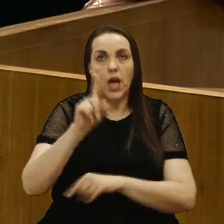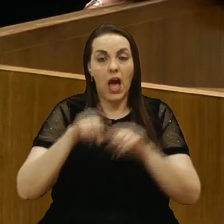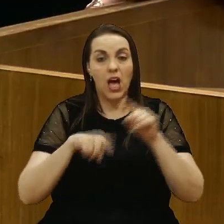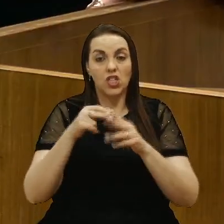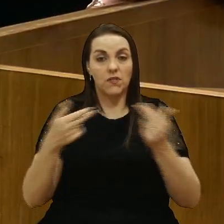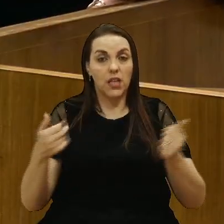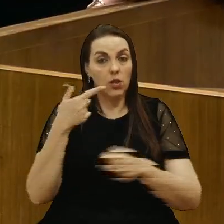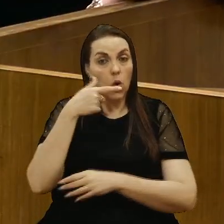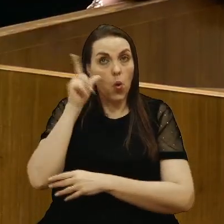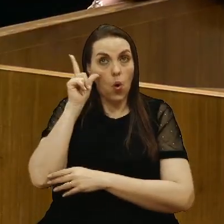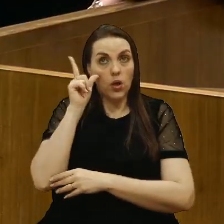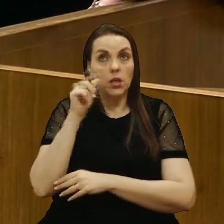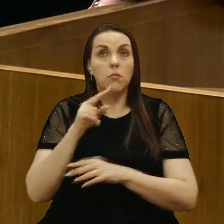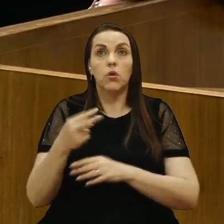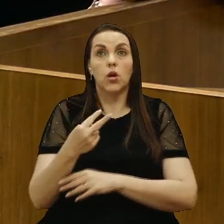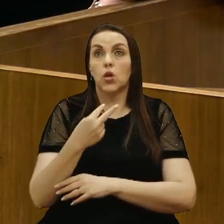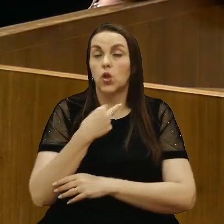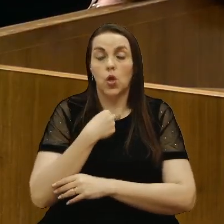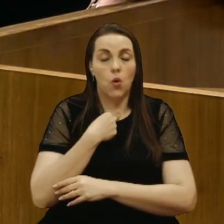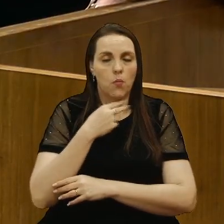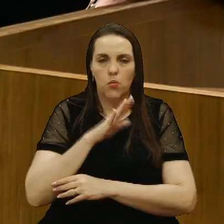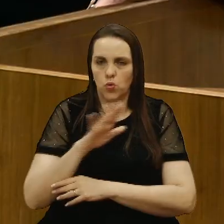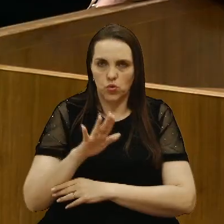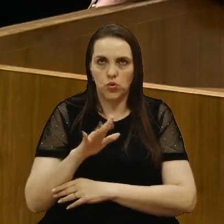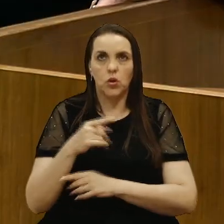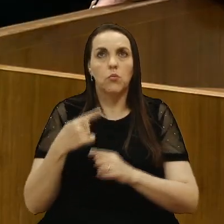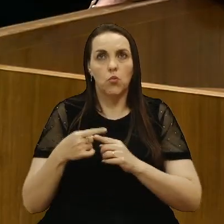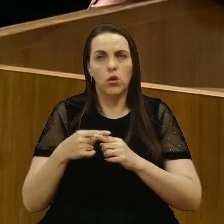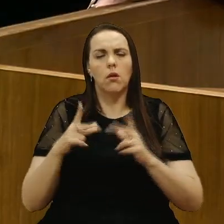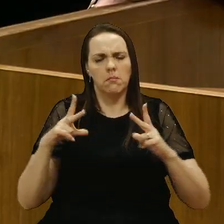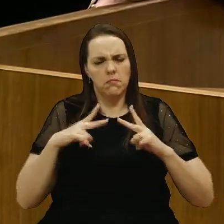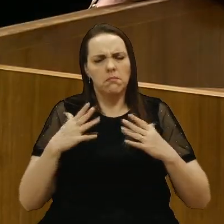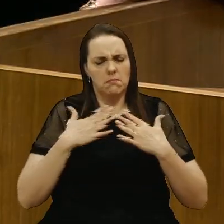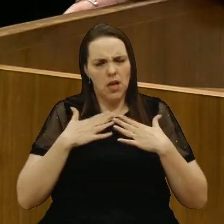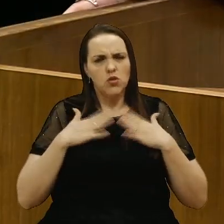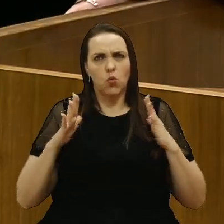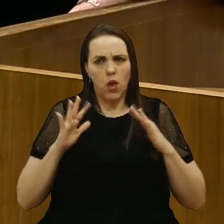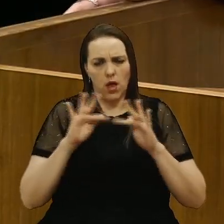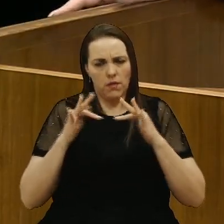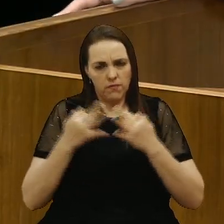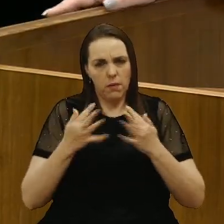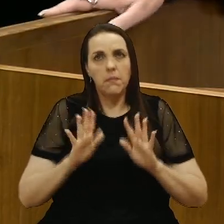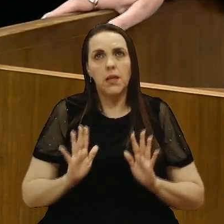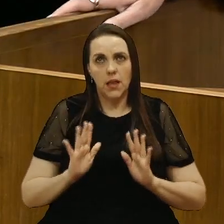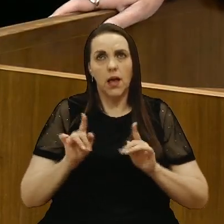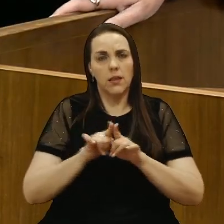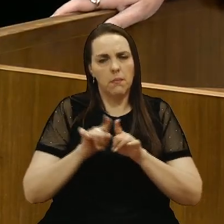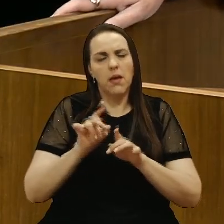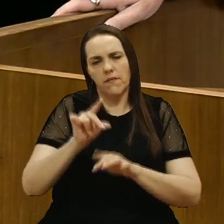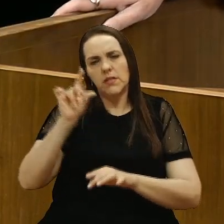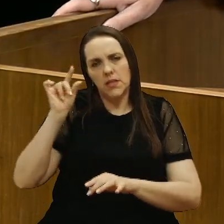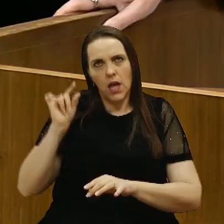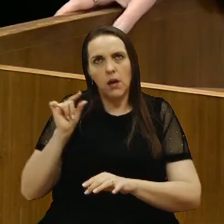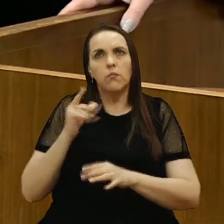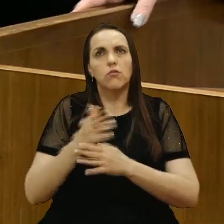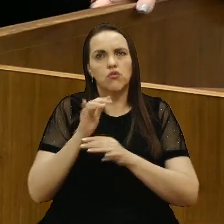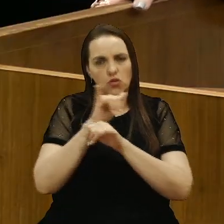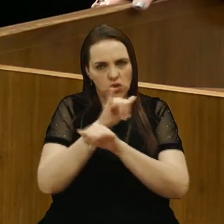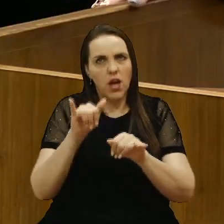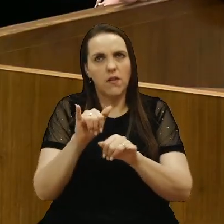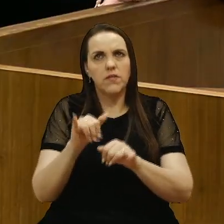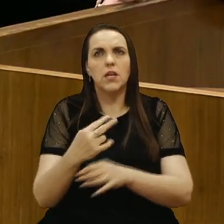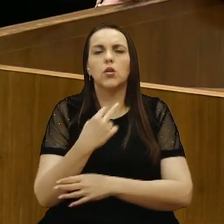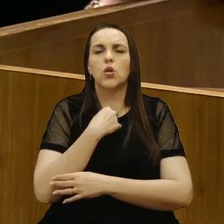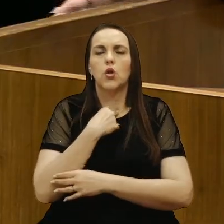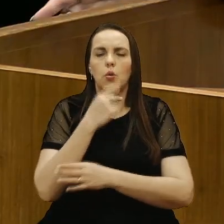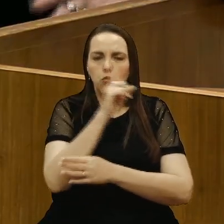ontem, porque não poderia mesmo, por uma questão pessoal e familiar, que há muito tempo já tinha comunicado que não